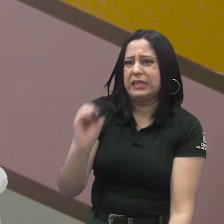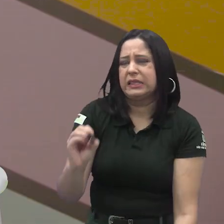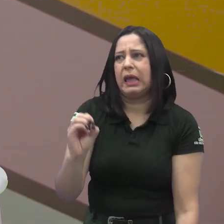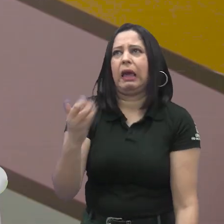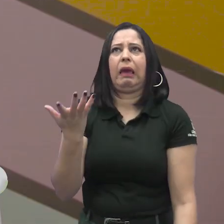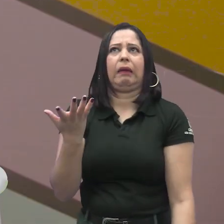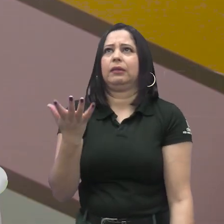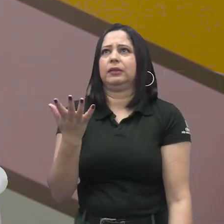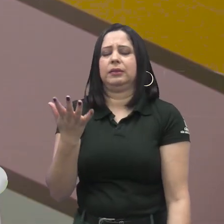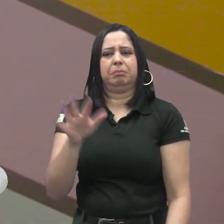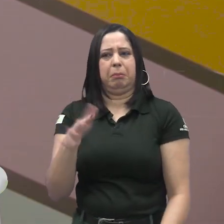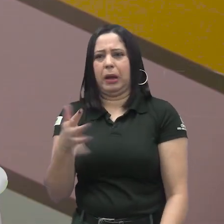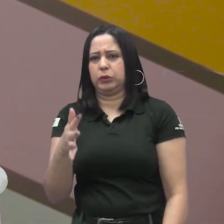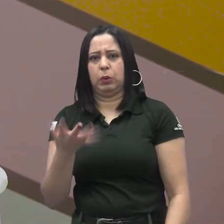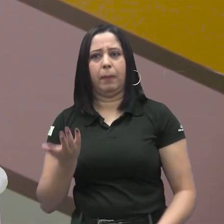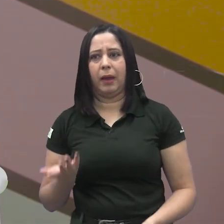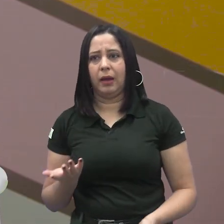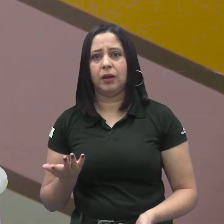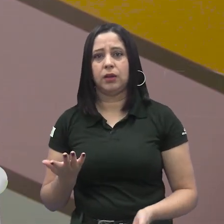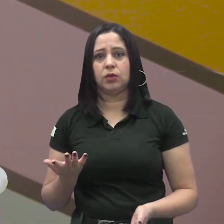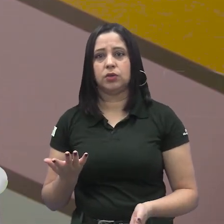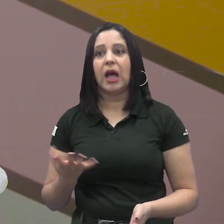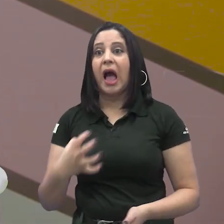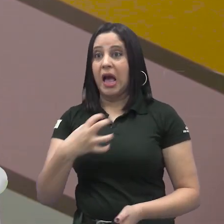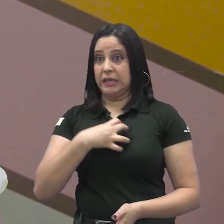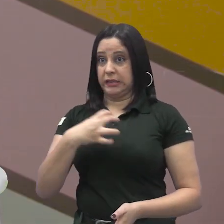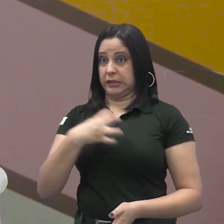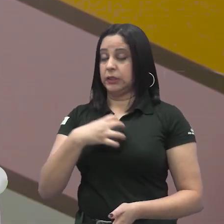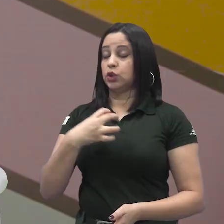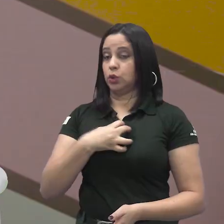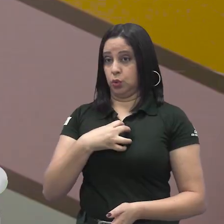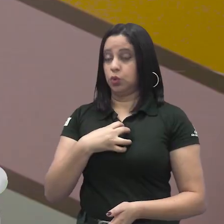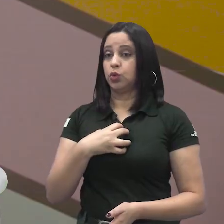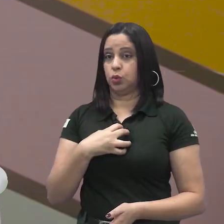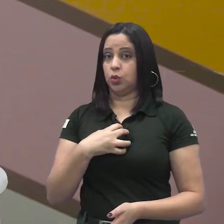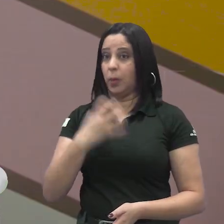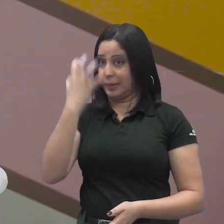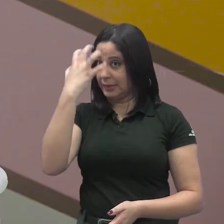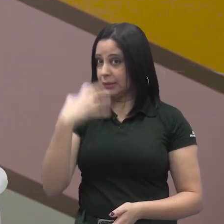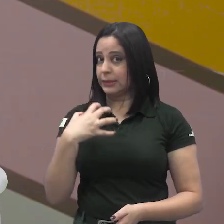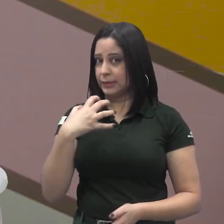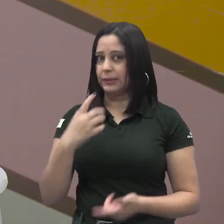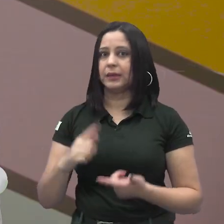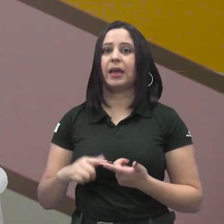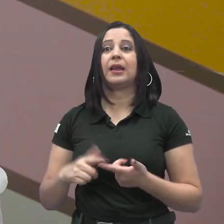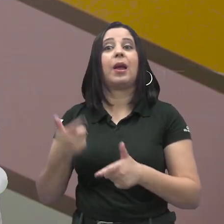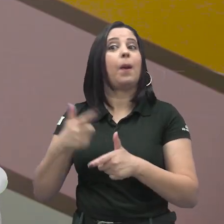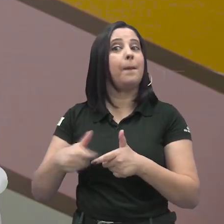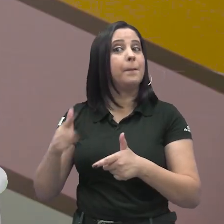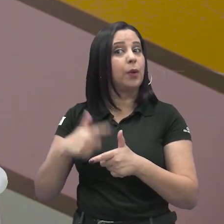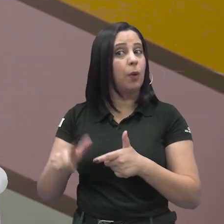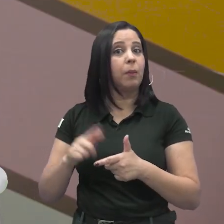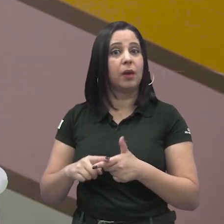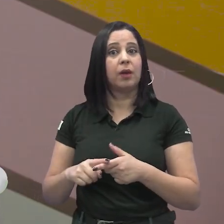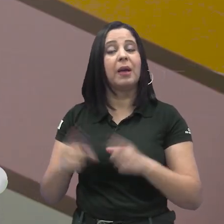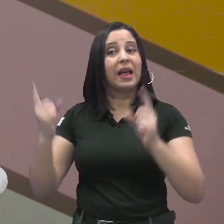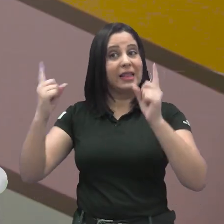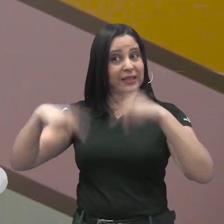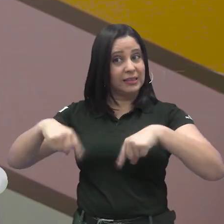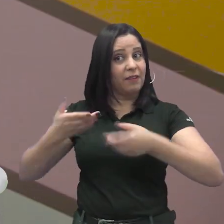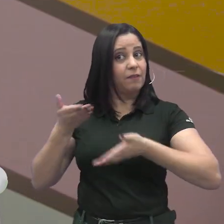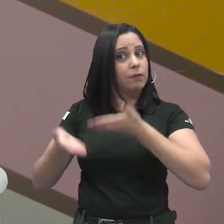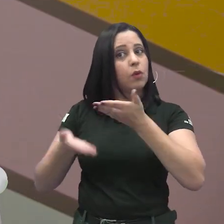160 por 100 milímetros de mercúrio, ela traz sintomas agudos. Esse é o principal problema dela. E esse é um dos grandes desafios até no